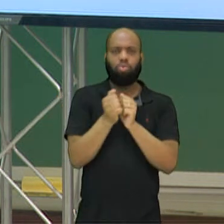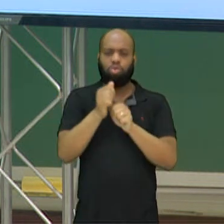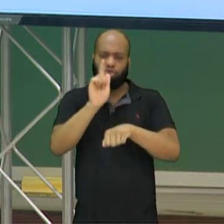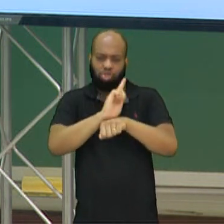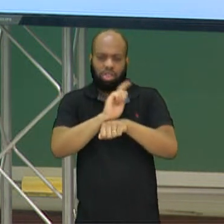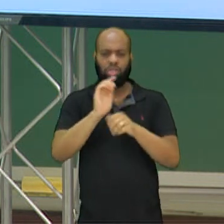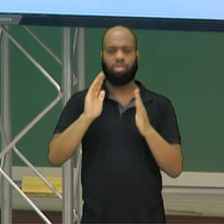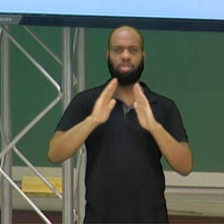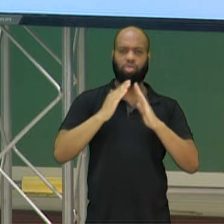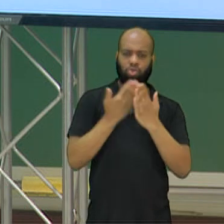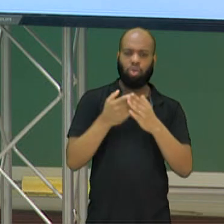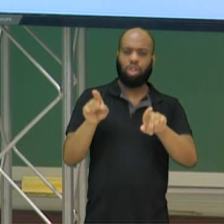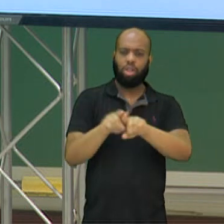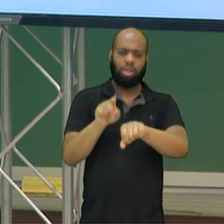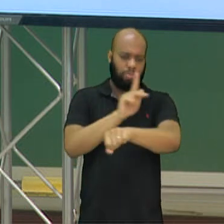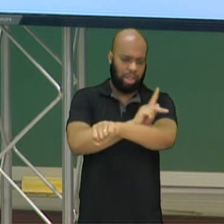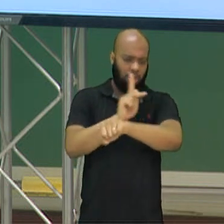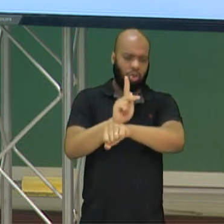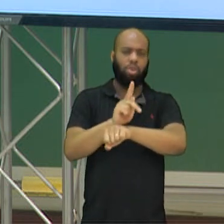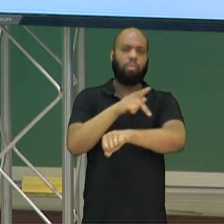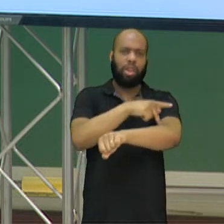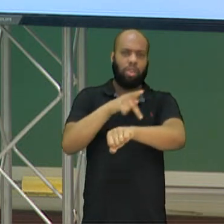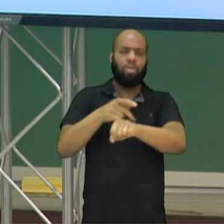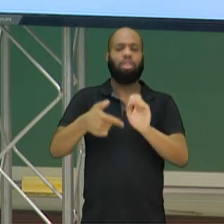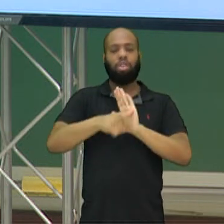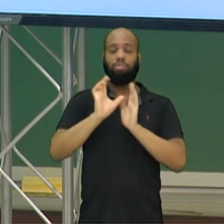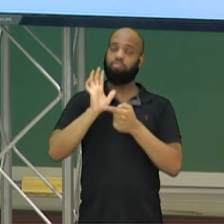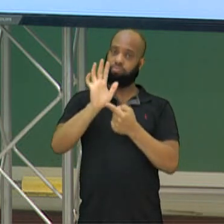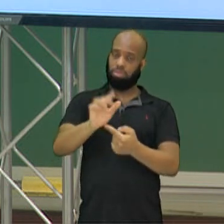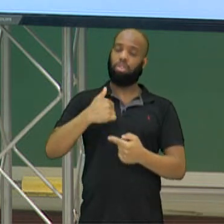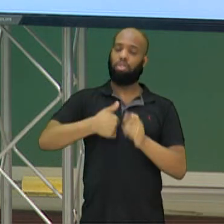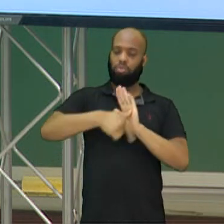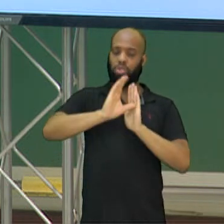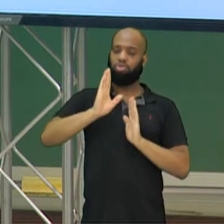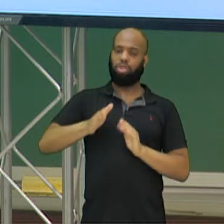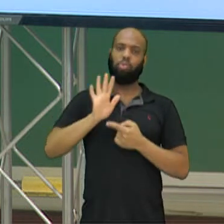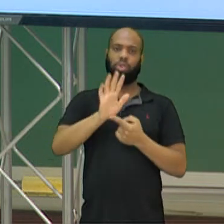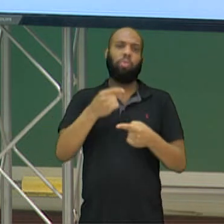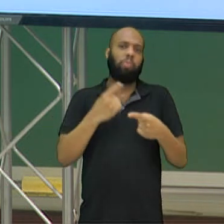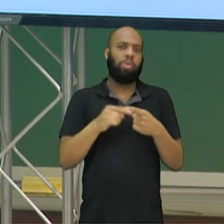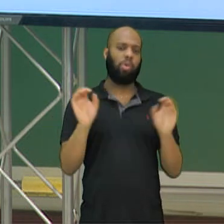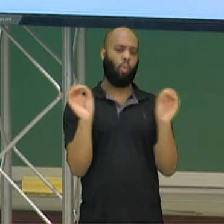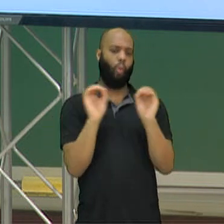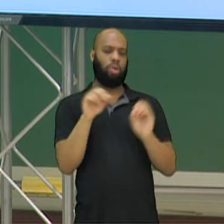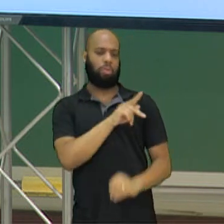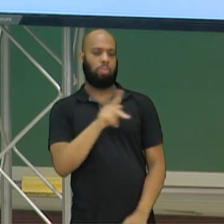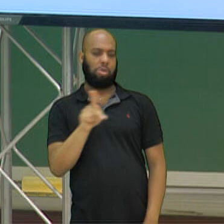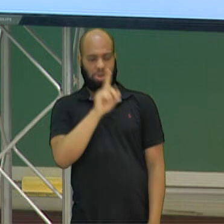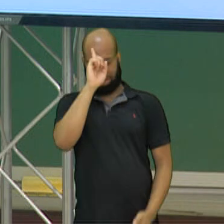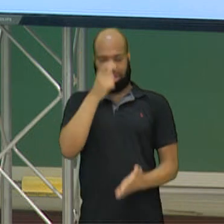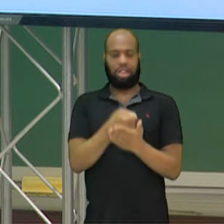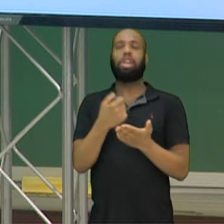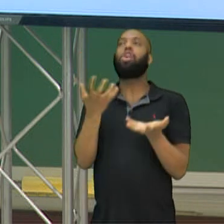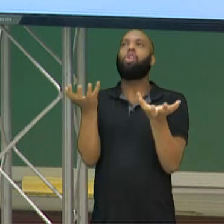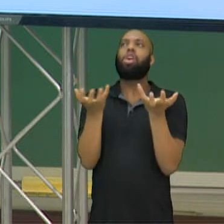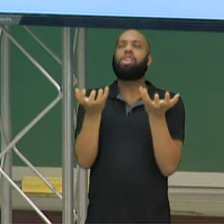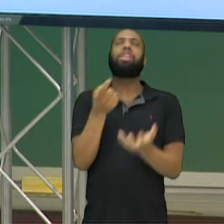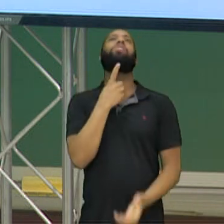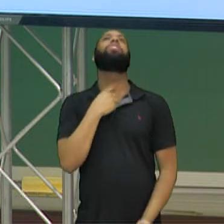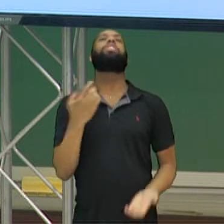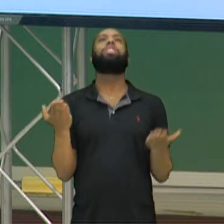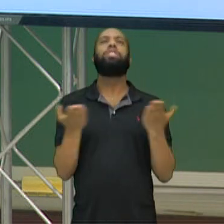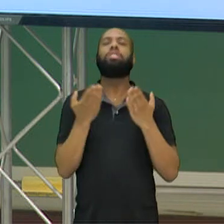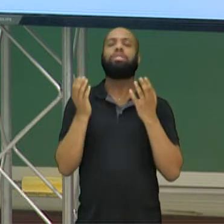com as pedagogas antes de trazer para vocês. Como já falei em outras aulas, nenhum professor de uma disciplina chega e fala: hoje eu estou com vontade de